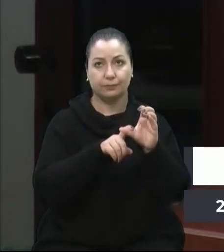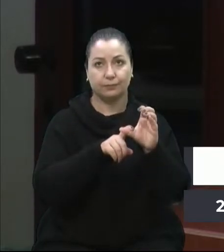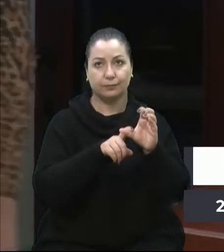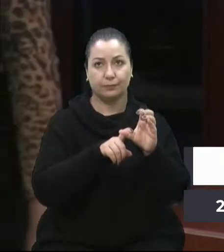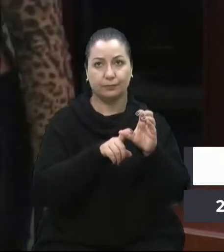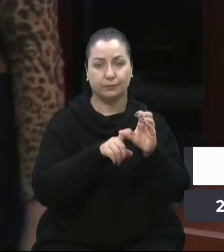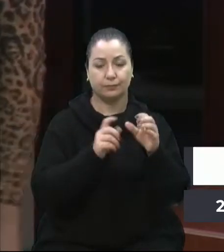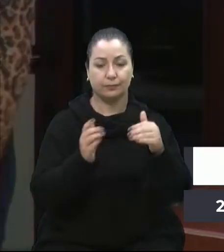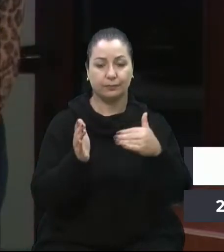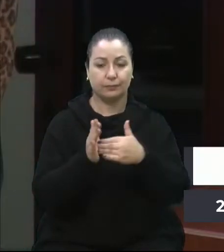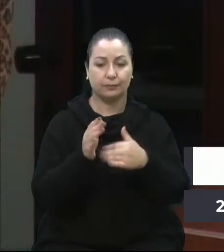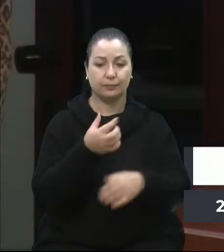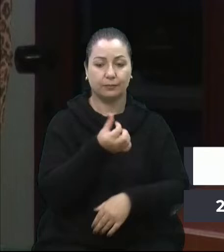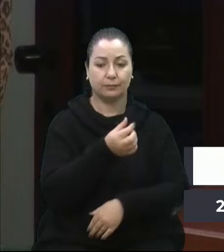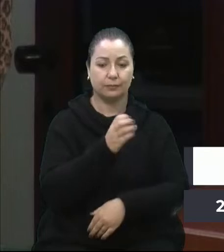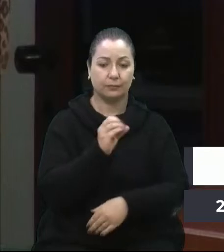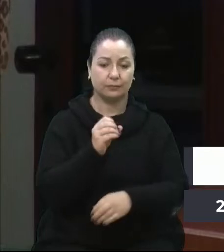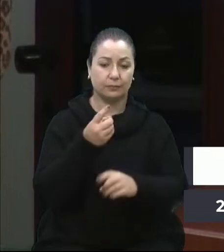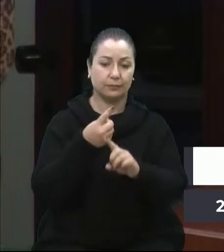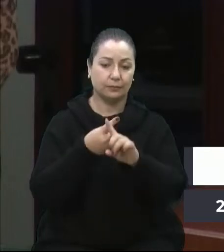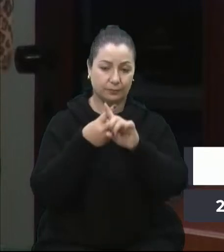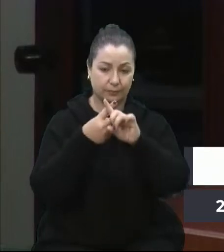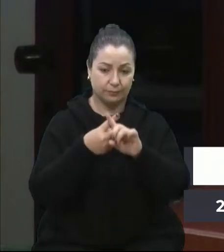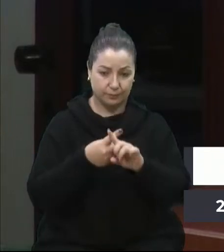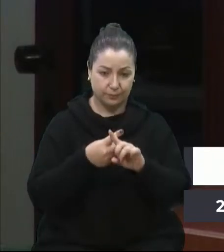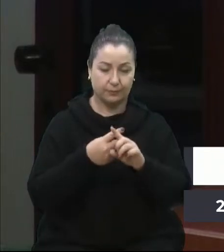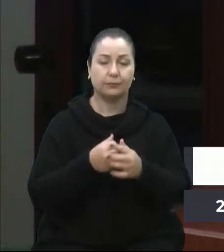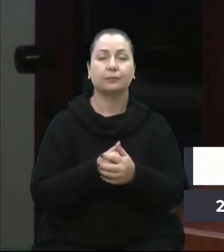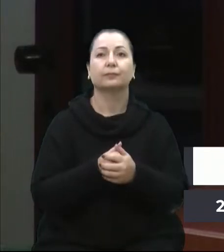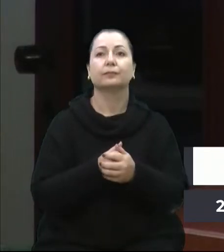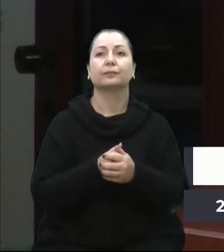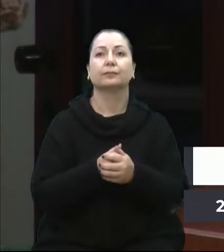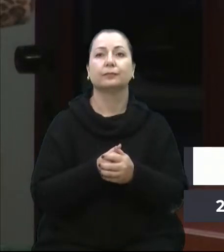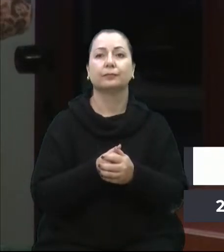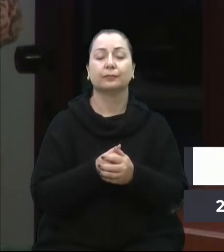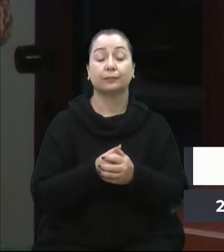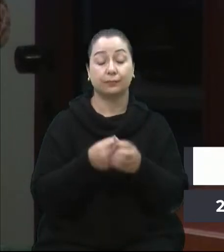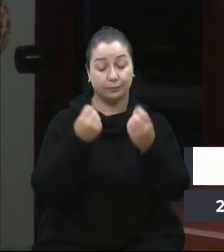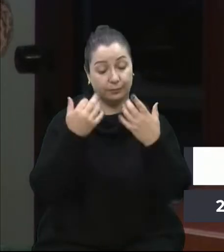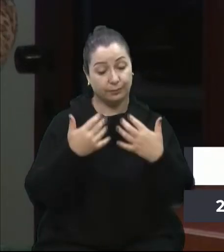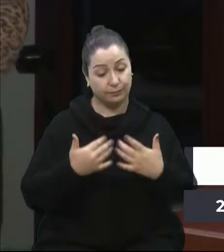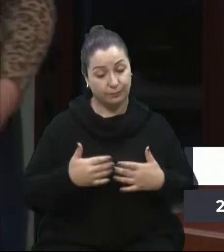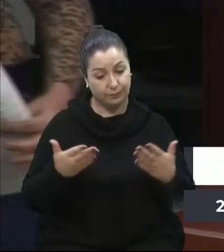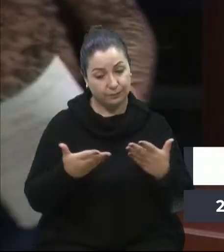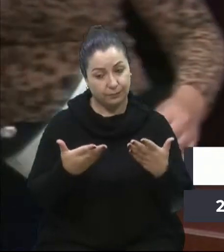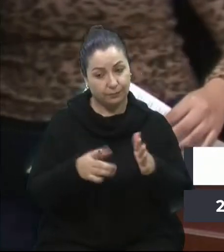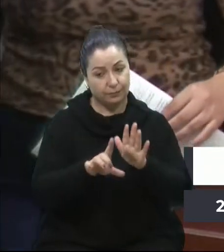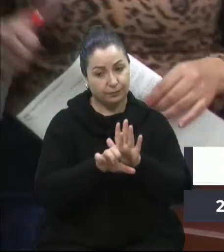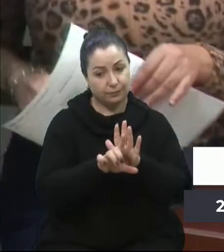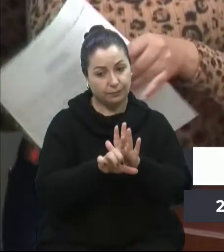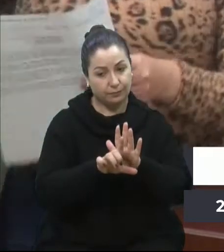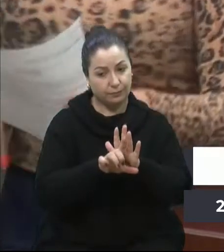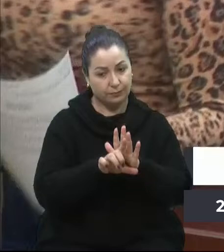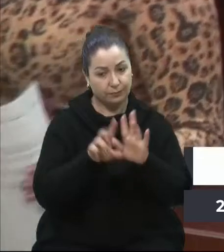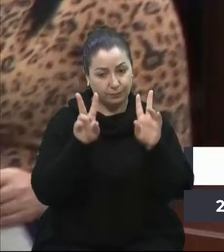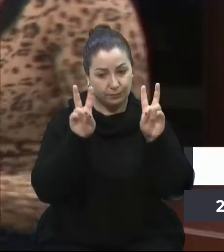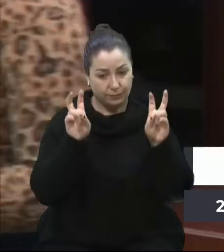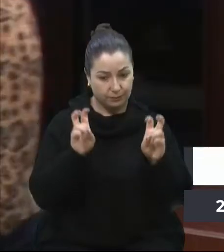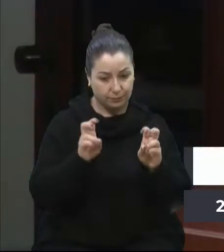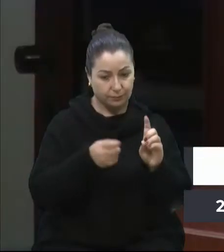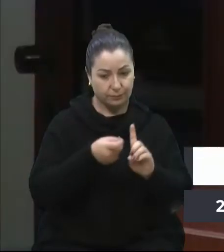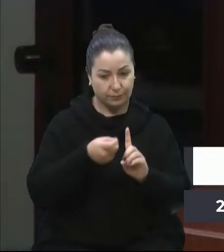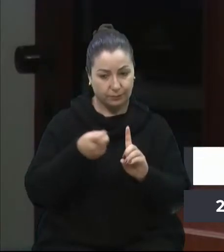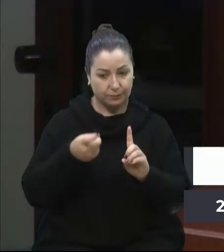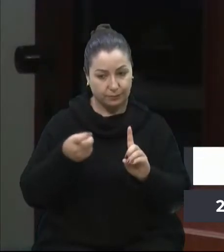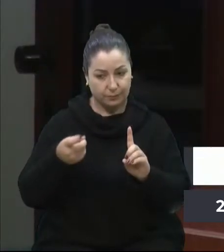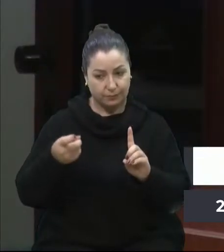em até 60 vezes até as inscrições em dívida ativa. Explicita que atualmente a lei que disciplina o parcelamento dos créditos